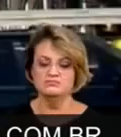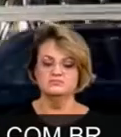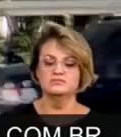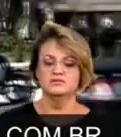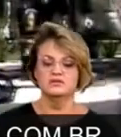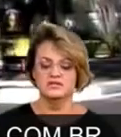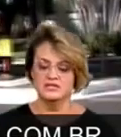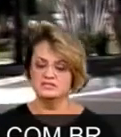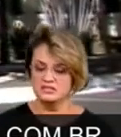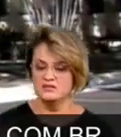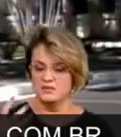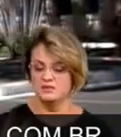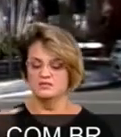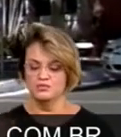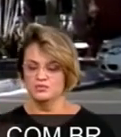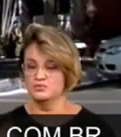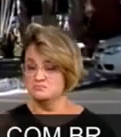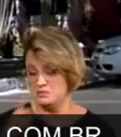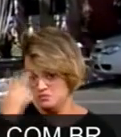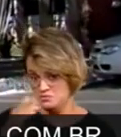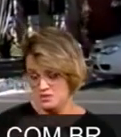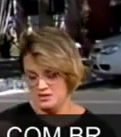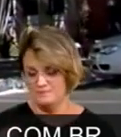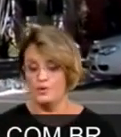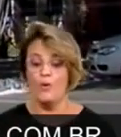de 142 mil habitantes, e os demais